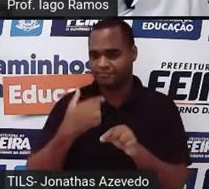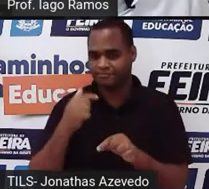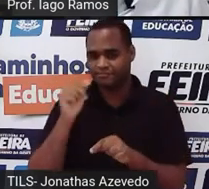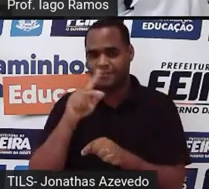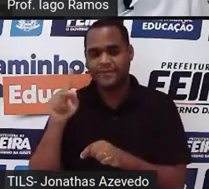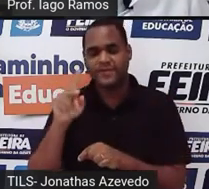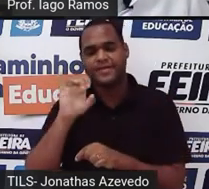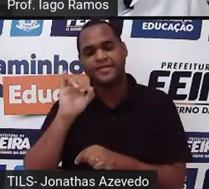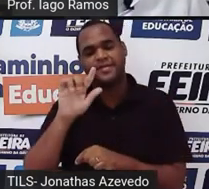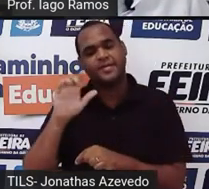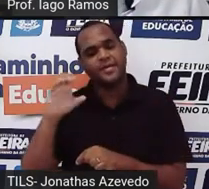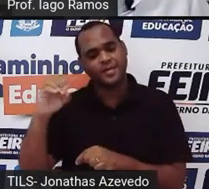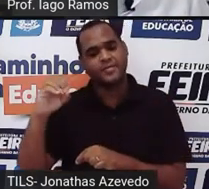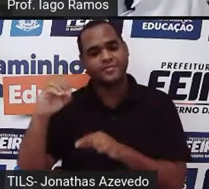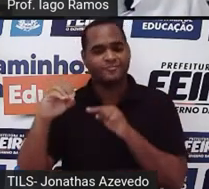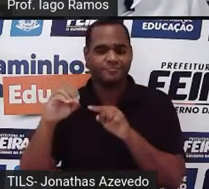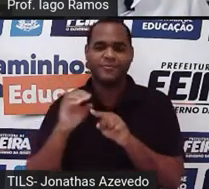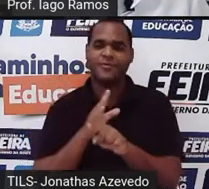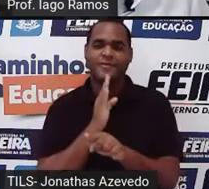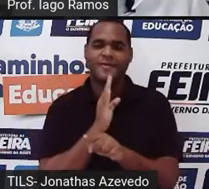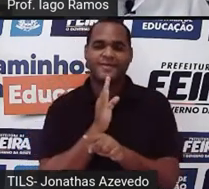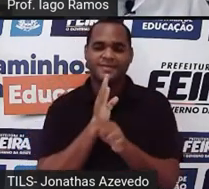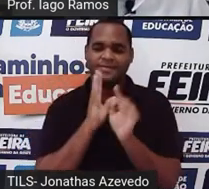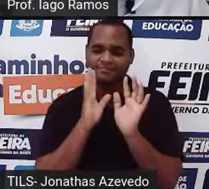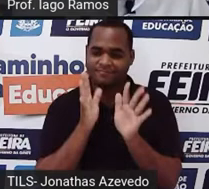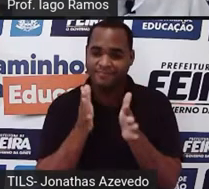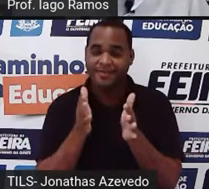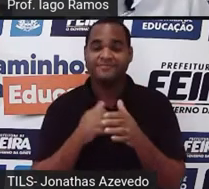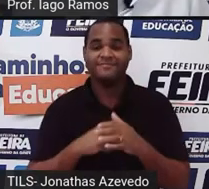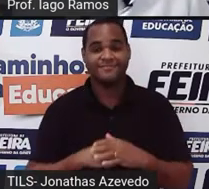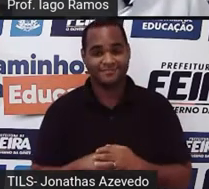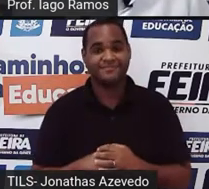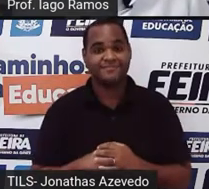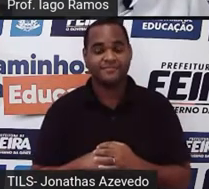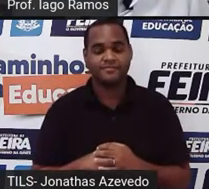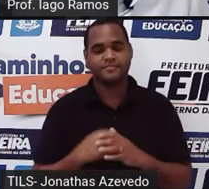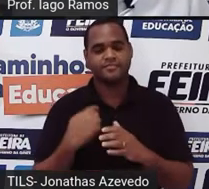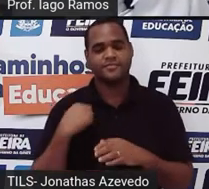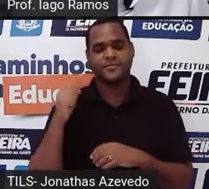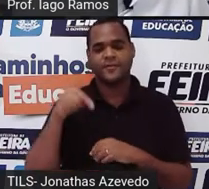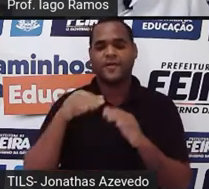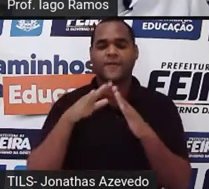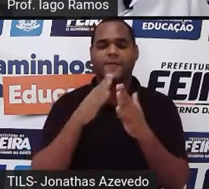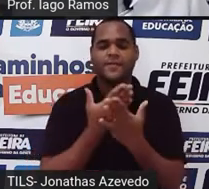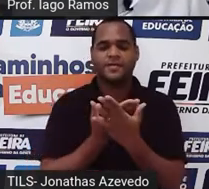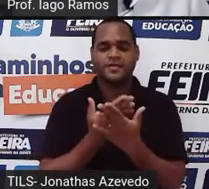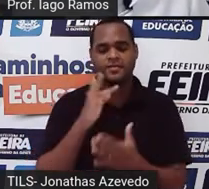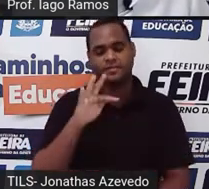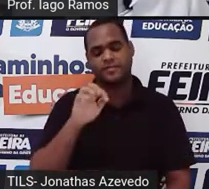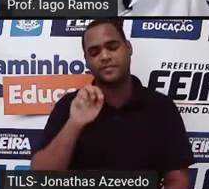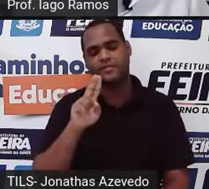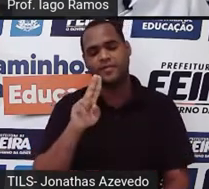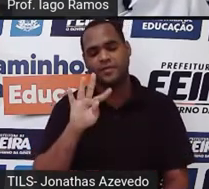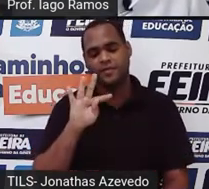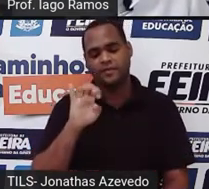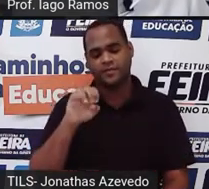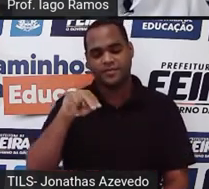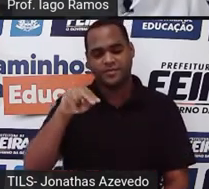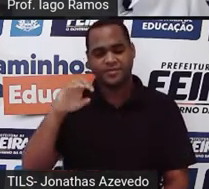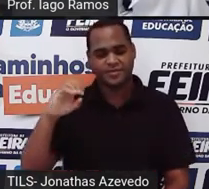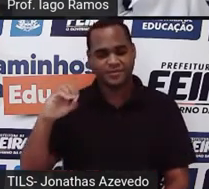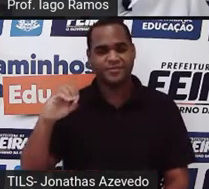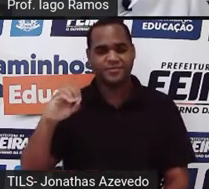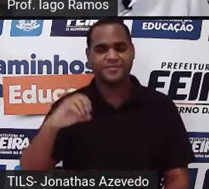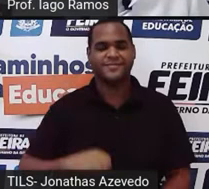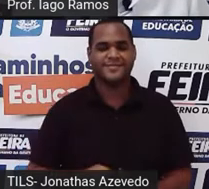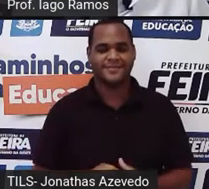Iago Ramos, bem possível que você já tenha me visto por aqui. Venho lá da Escola Municipal Faustino Dias